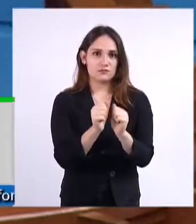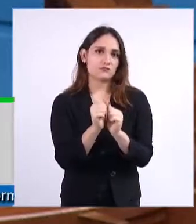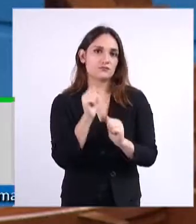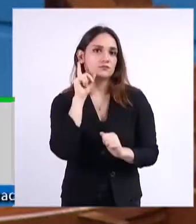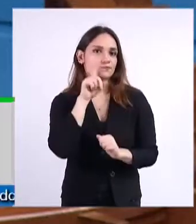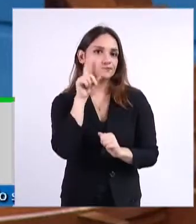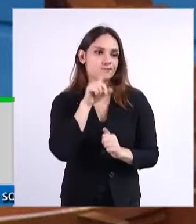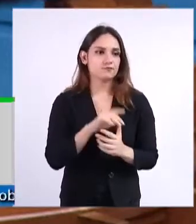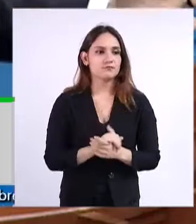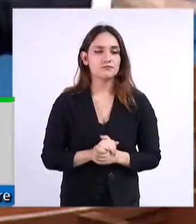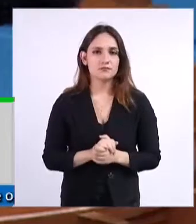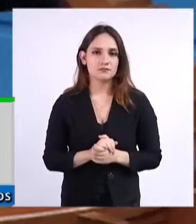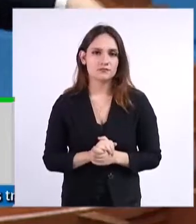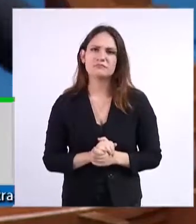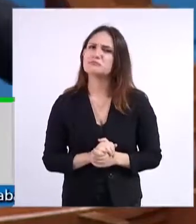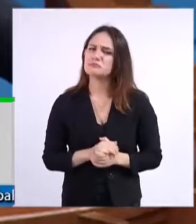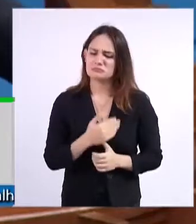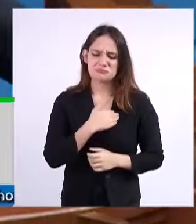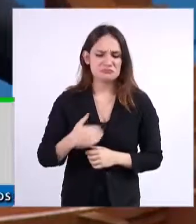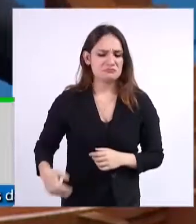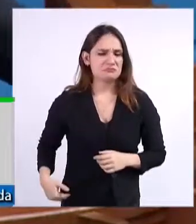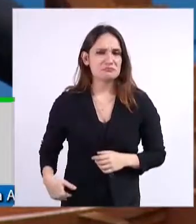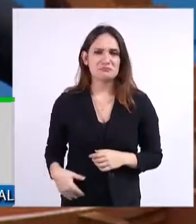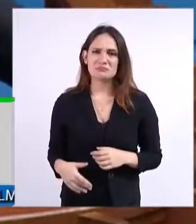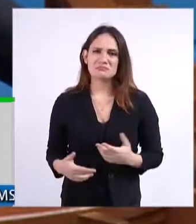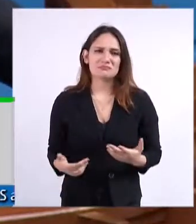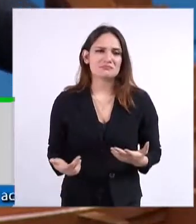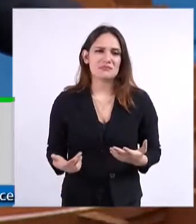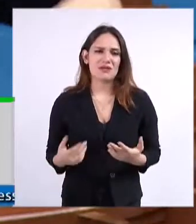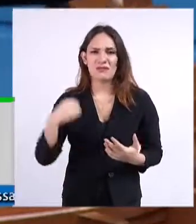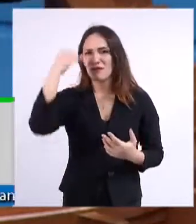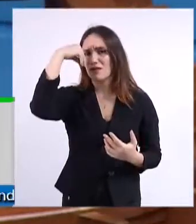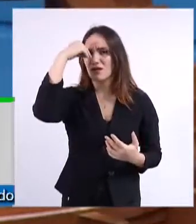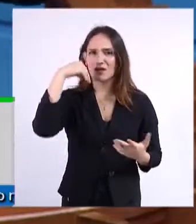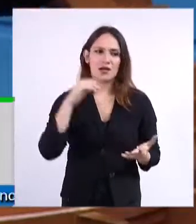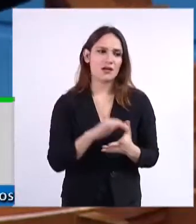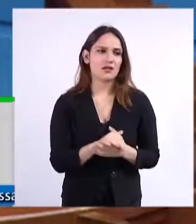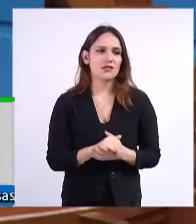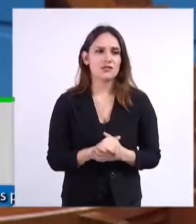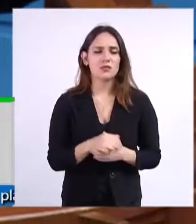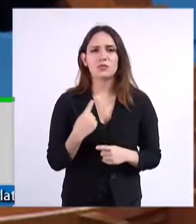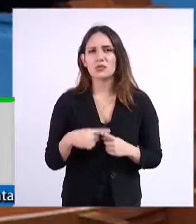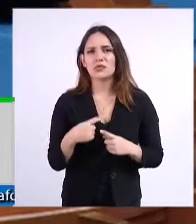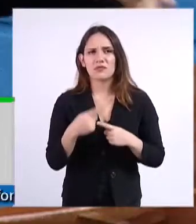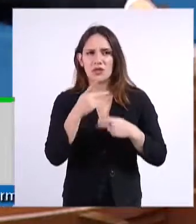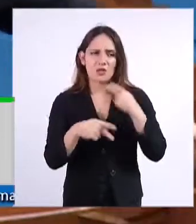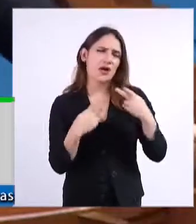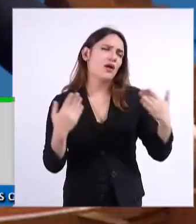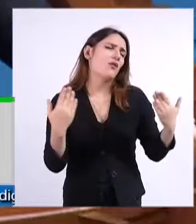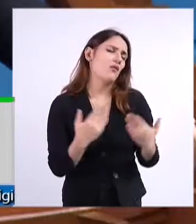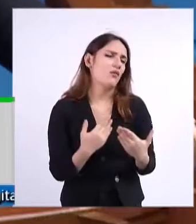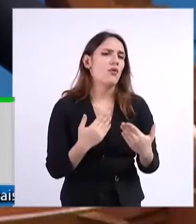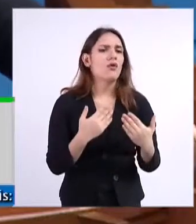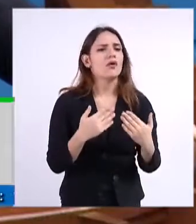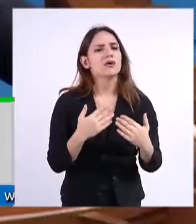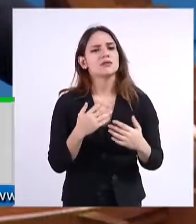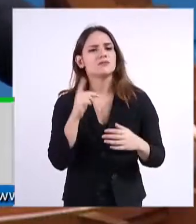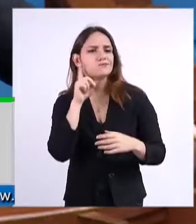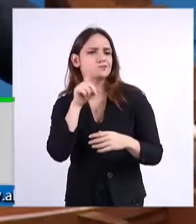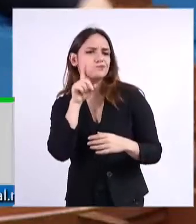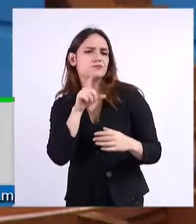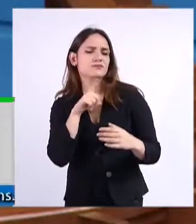Um governo entreguista, falando agora, nós temos uma outra relação com os Estados